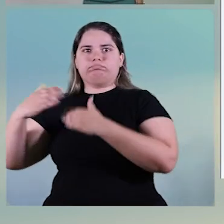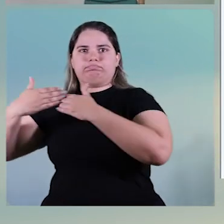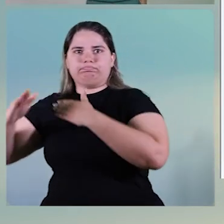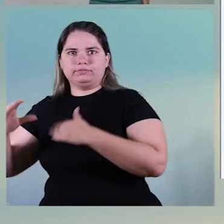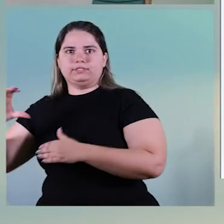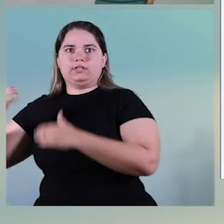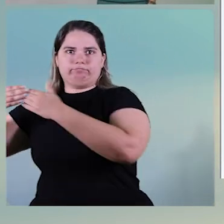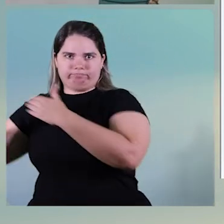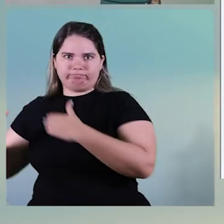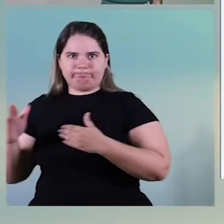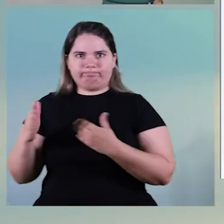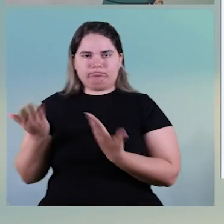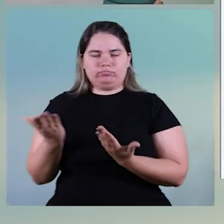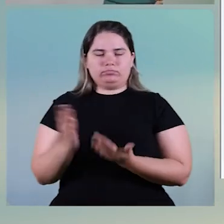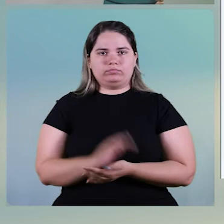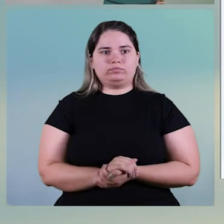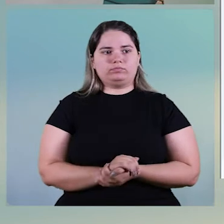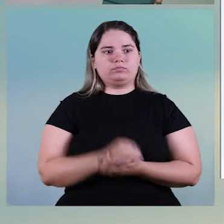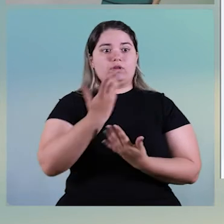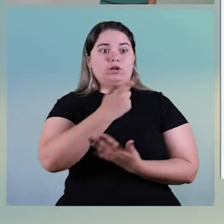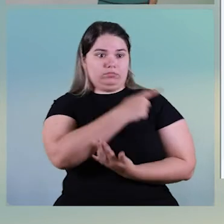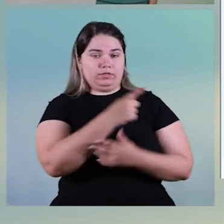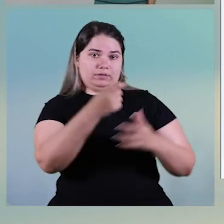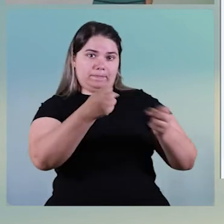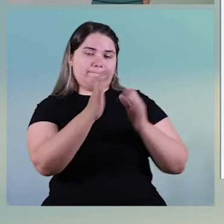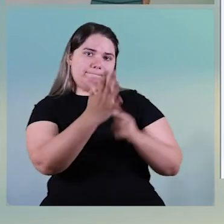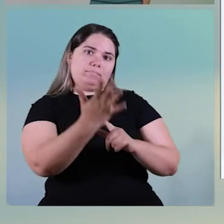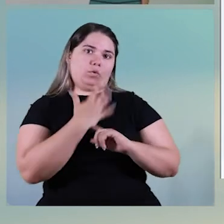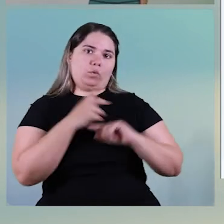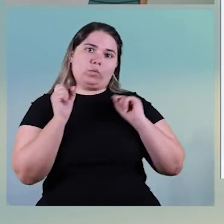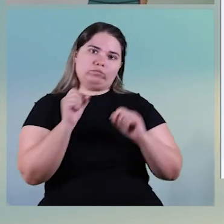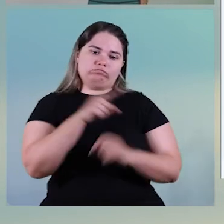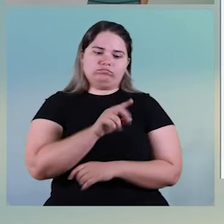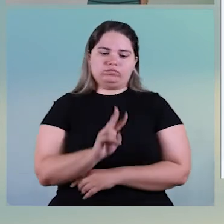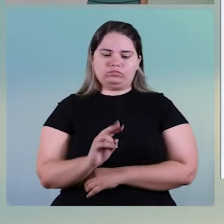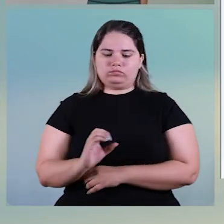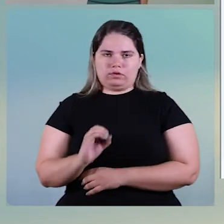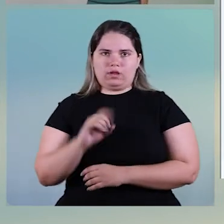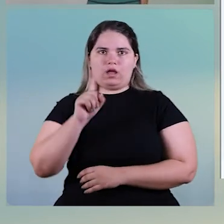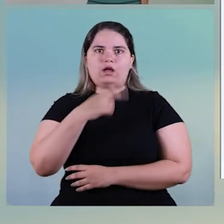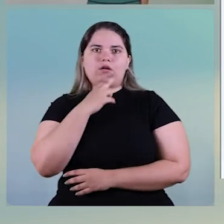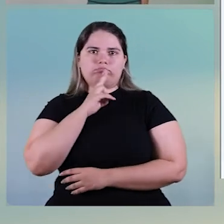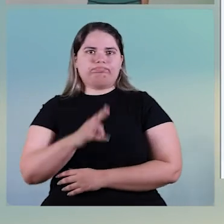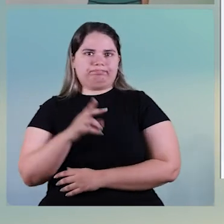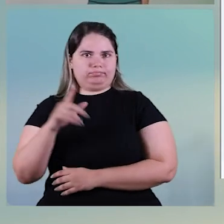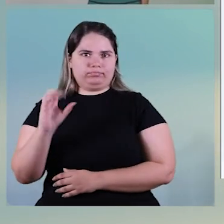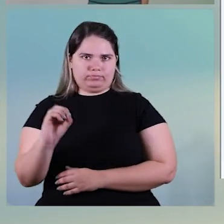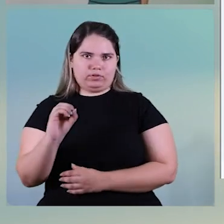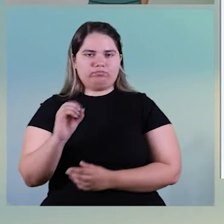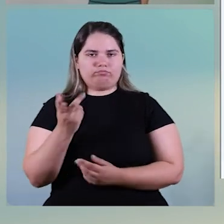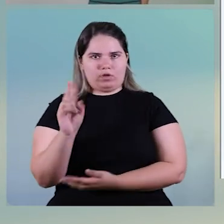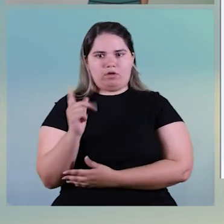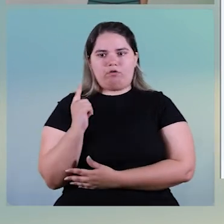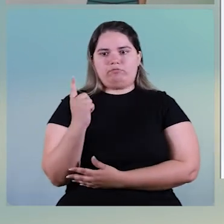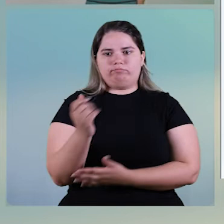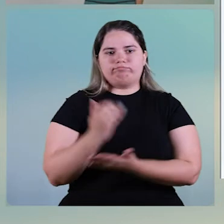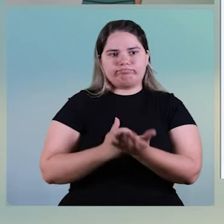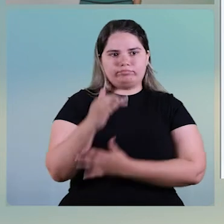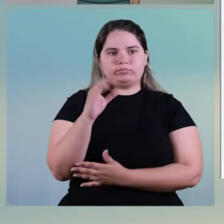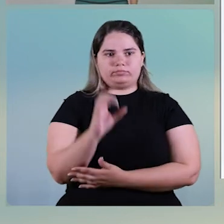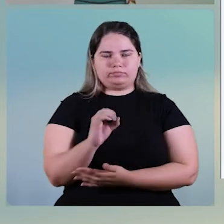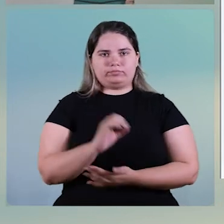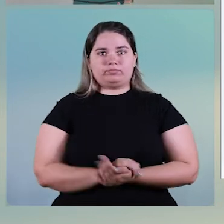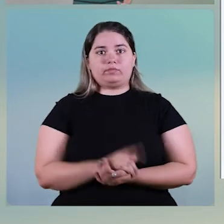observe o seguinte, olha, ele deu que o V0 é 0, ele deu que a aceleração é 1 metro por segundo ao quadrado, o